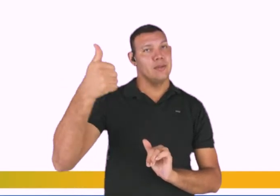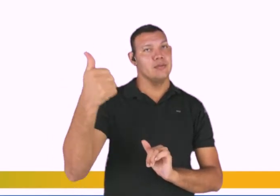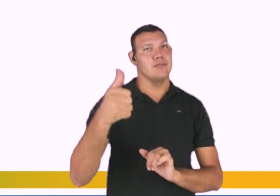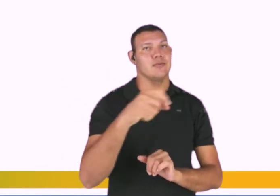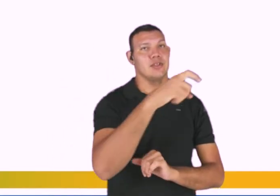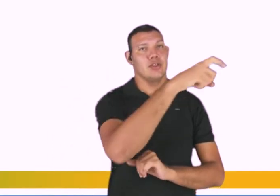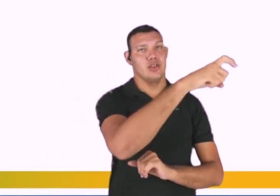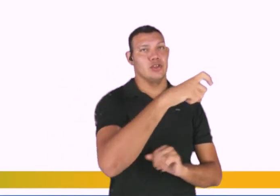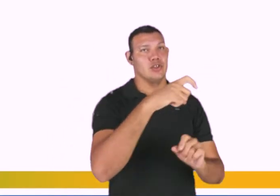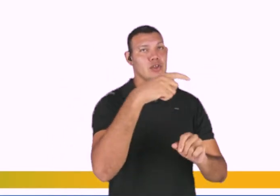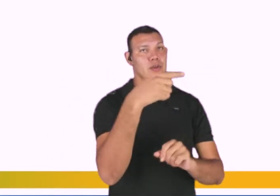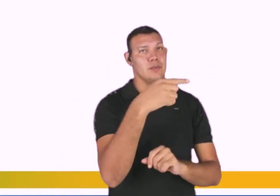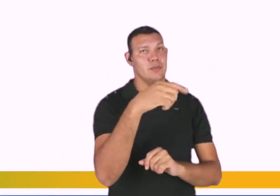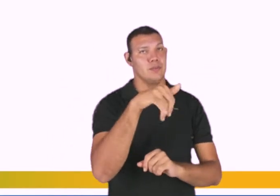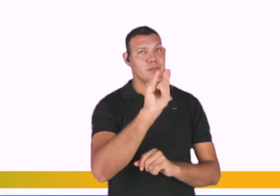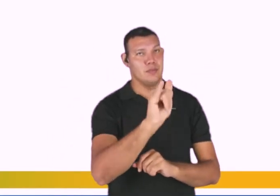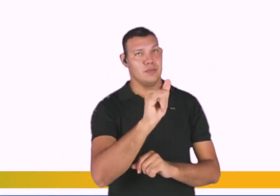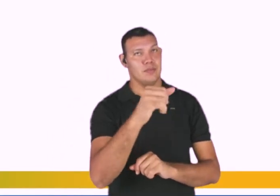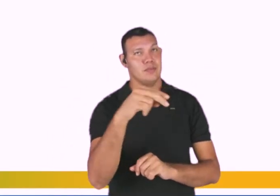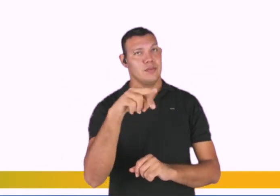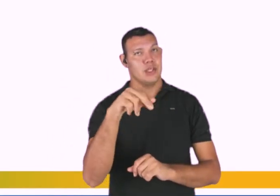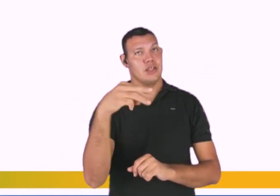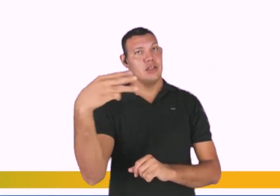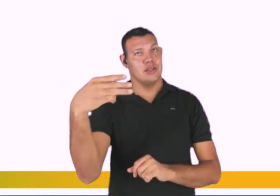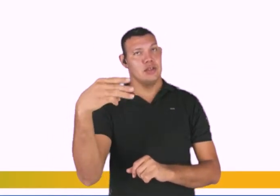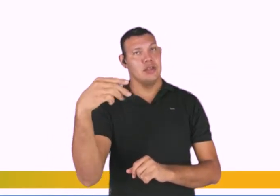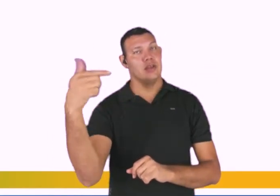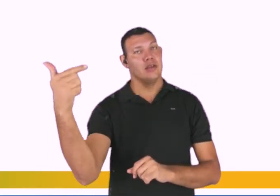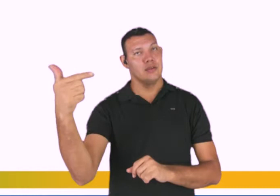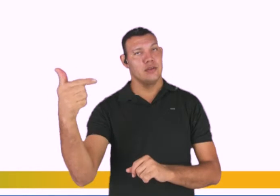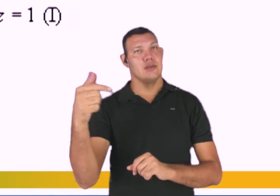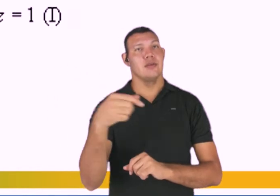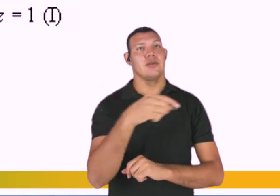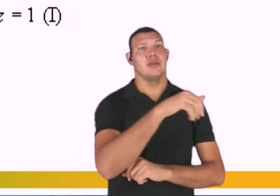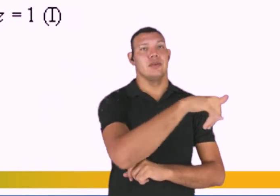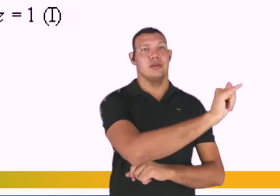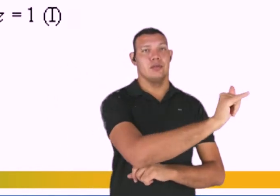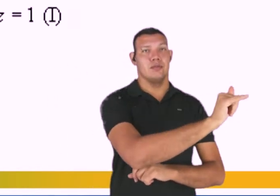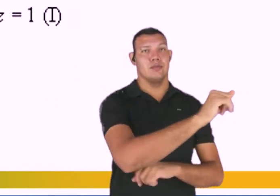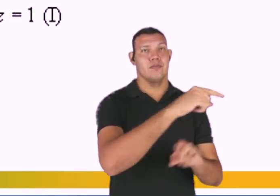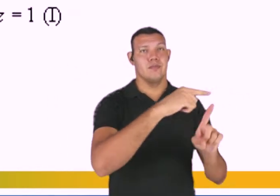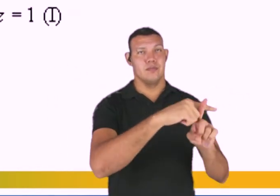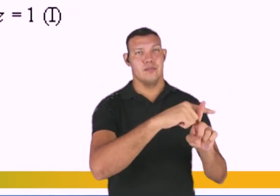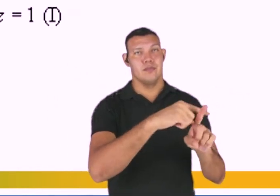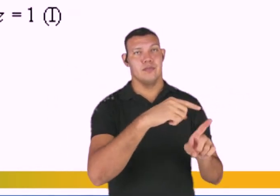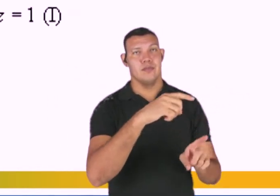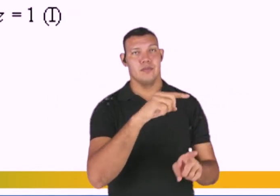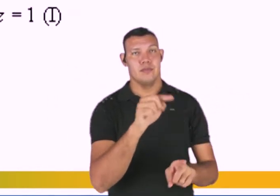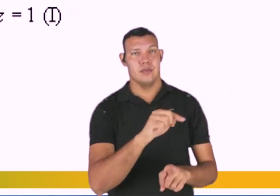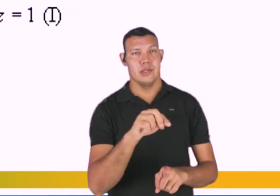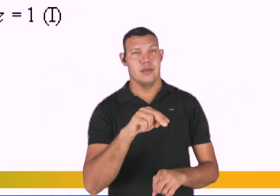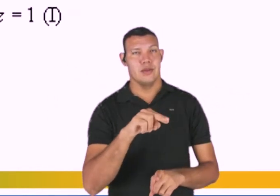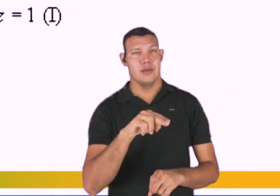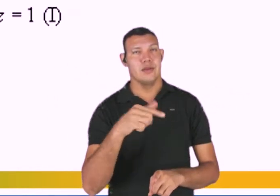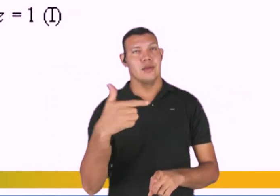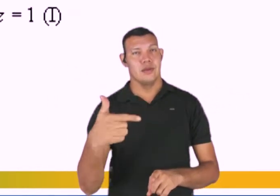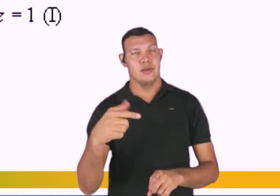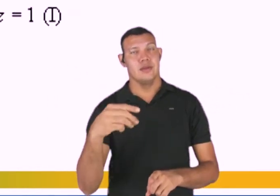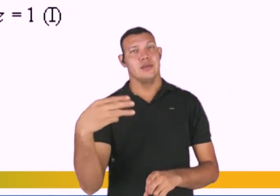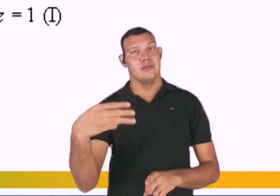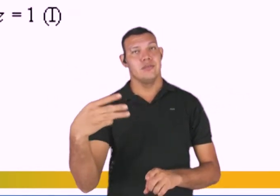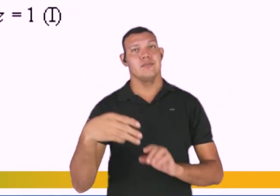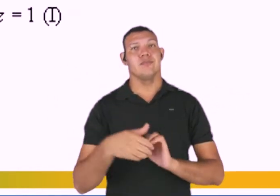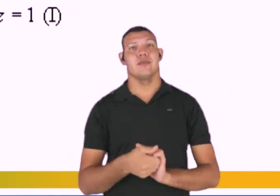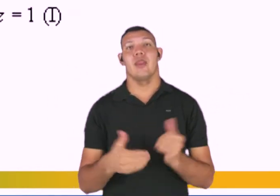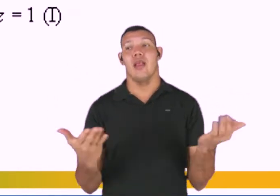terceira equação, y mais z igual a 2. E ainda nós temos no